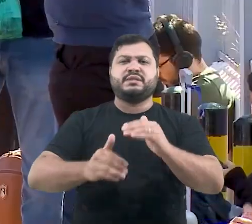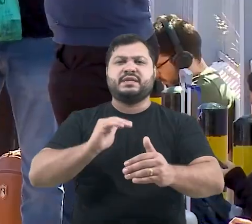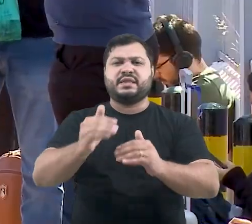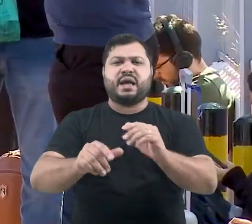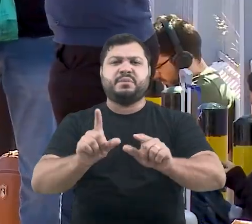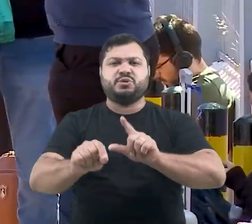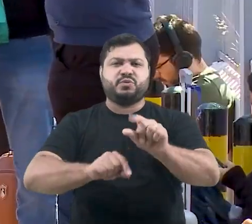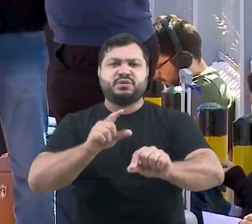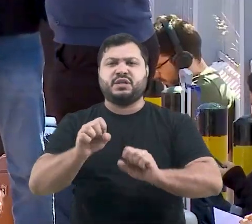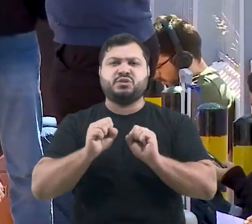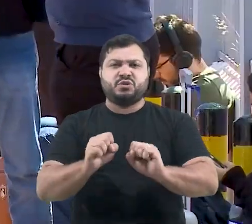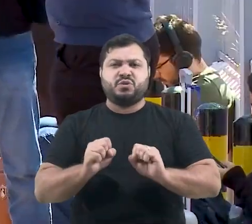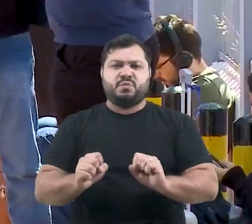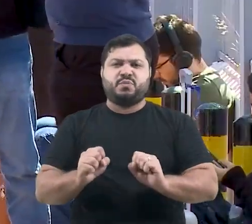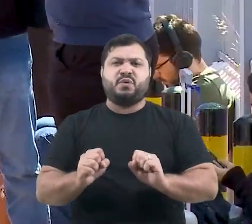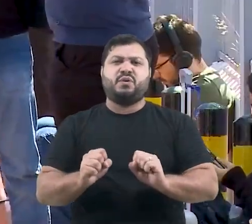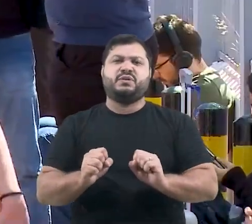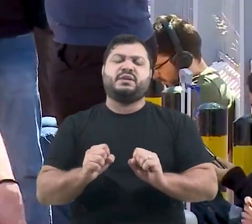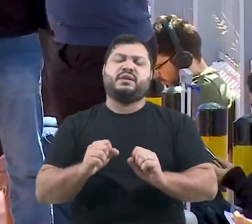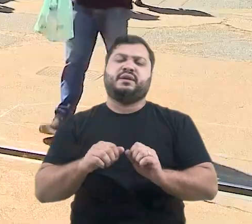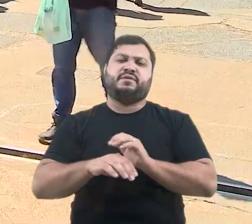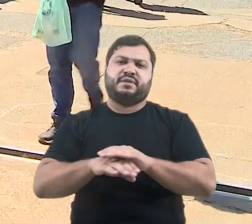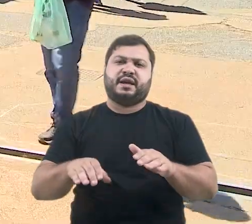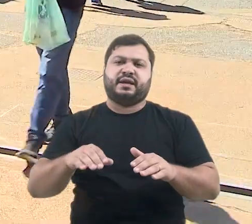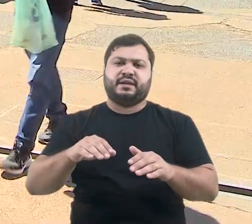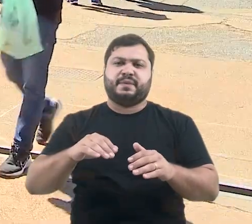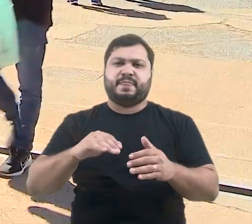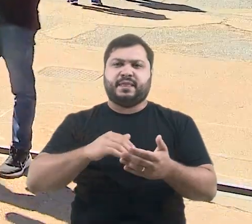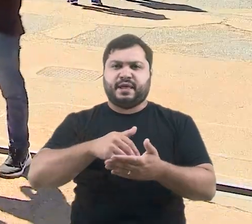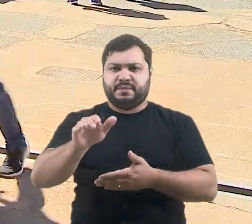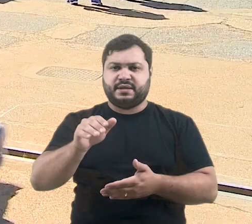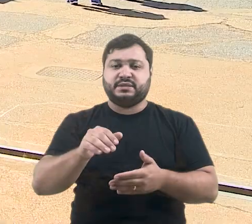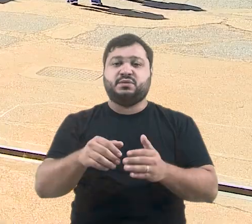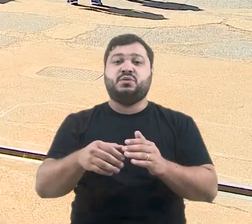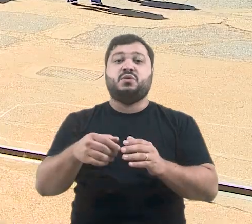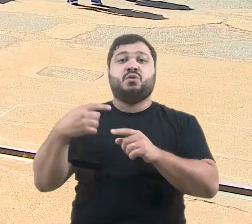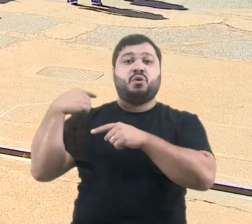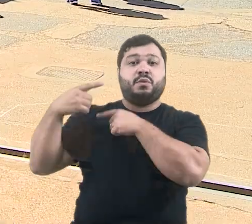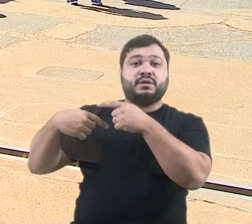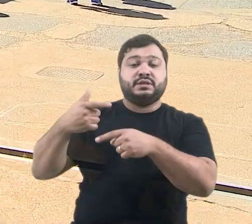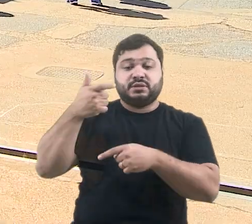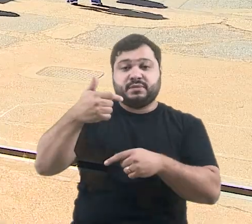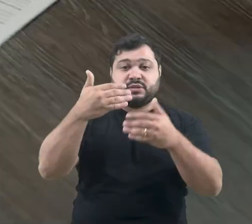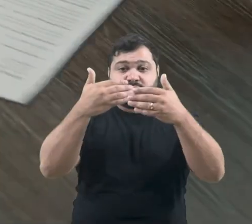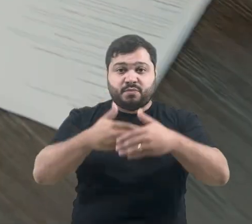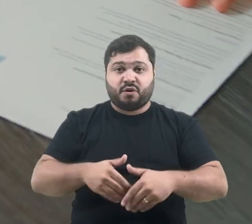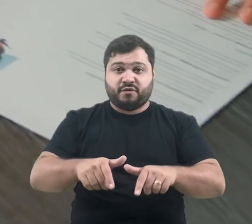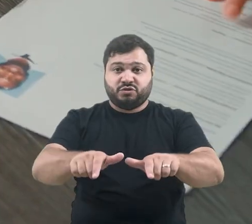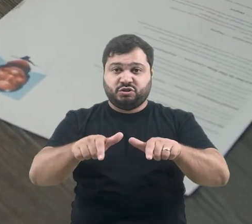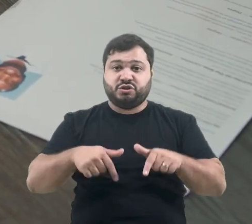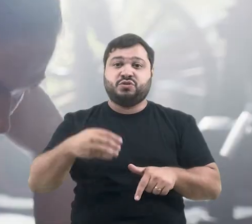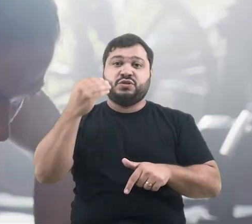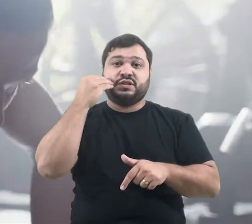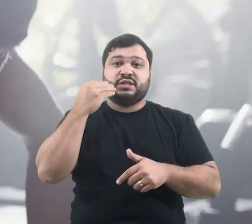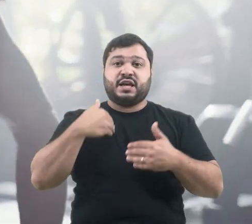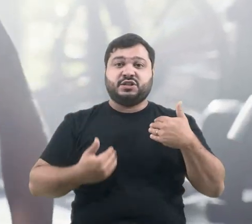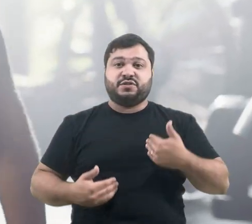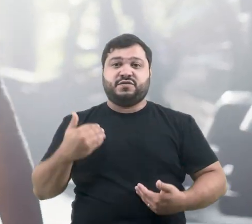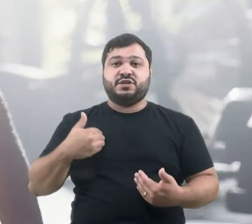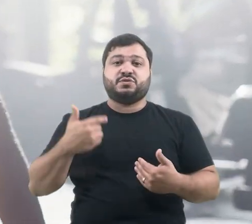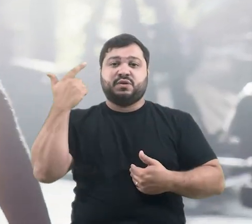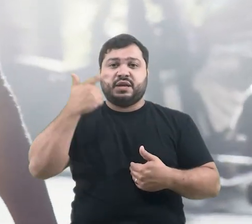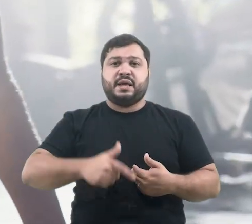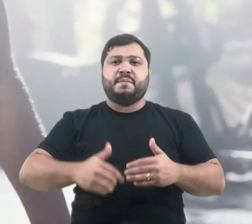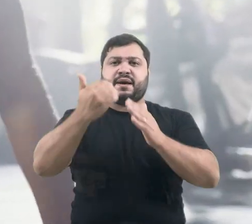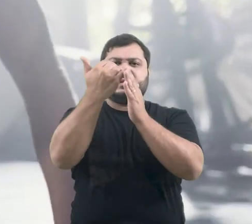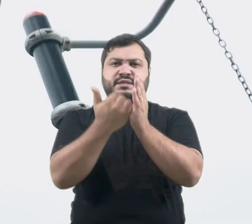outras etapas do processo seletivo podem implicar na eliminação do candidato, como antecedentes, provas de títulos, testes